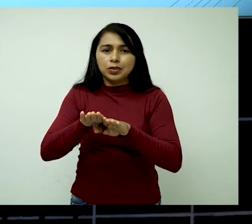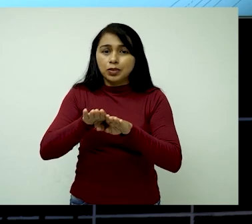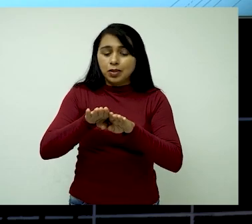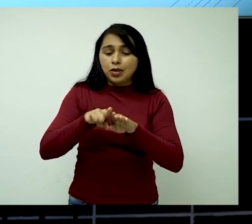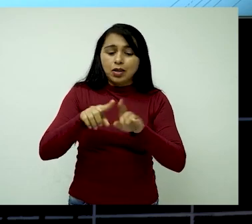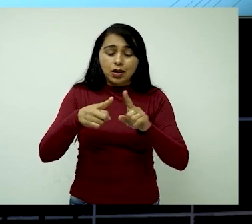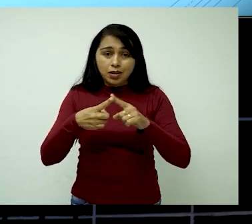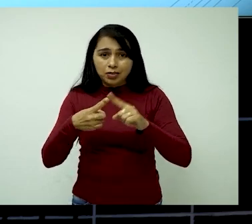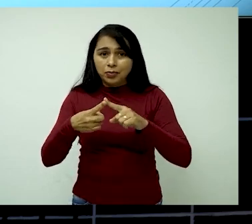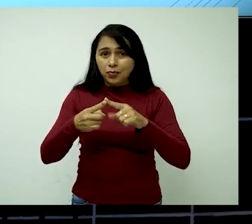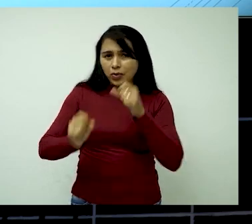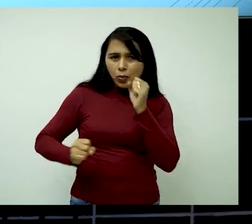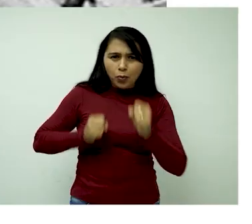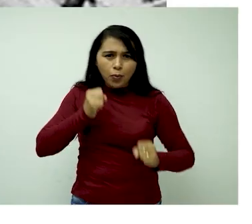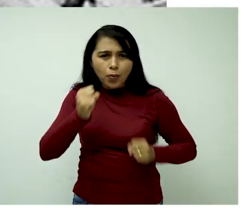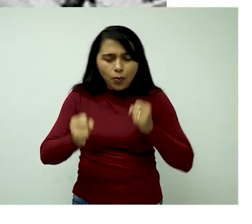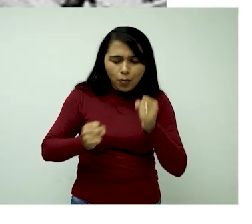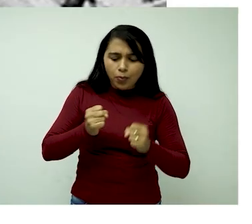pode ver também